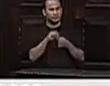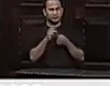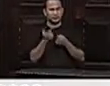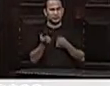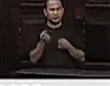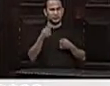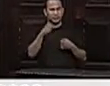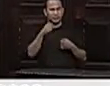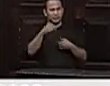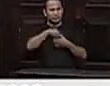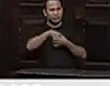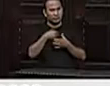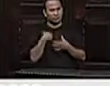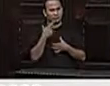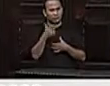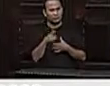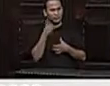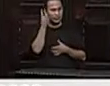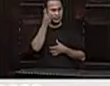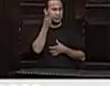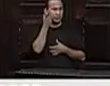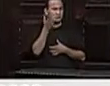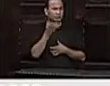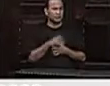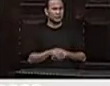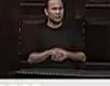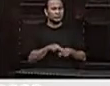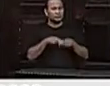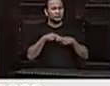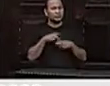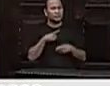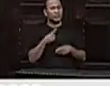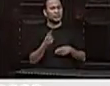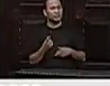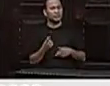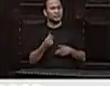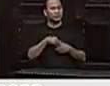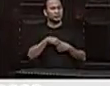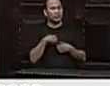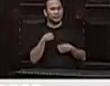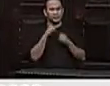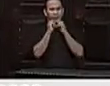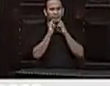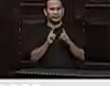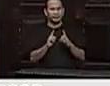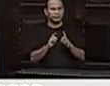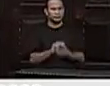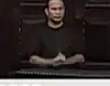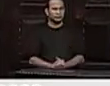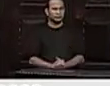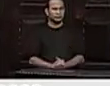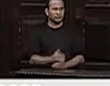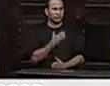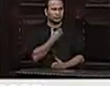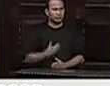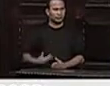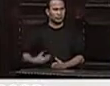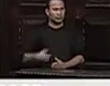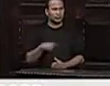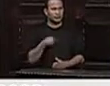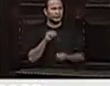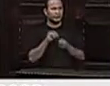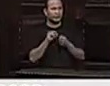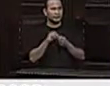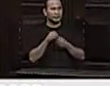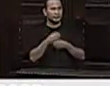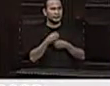para deputado? Porque é disso que se trata. E vira moeda de troca nessa casa, né? O governo atende aquela emenda da